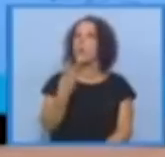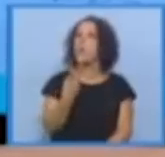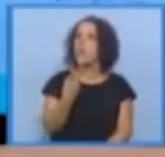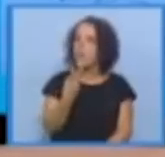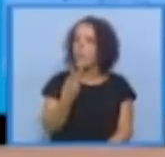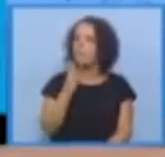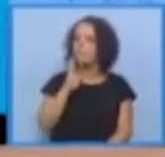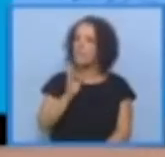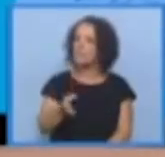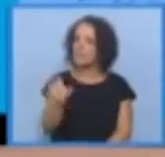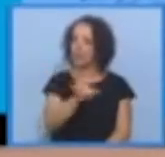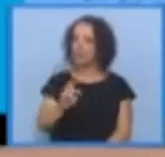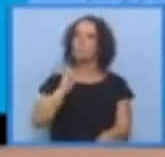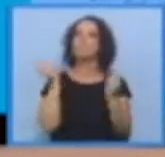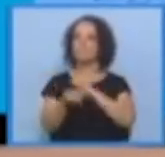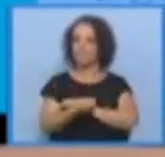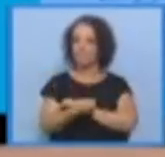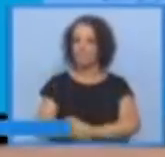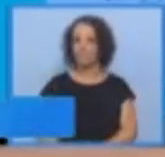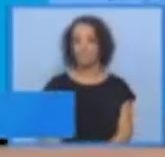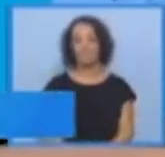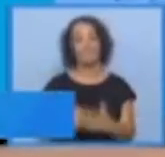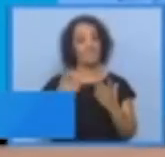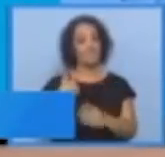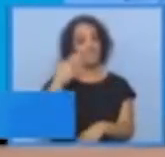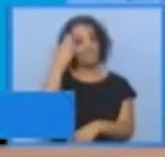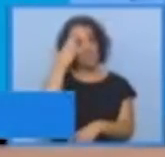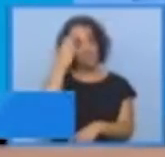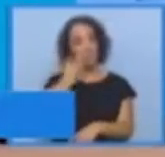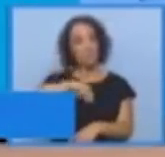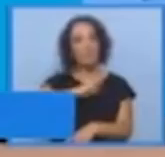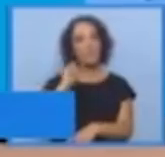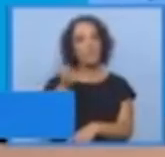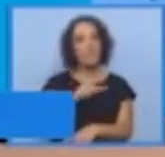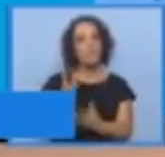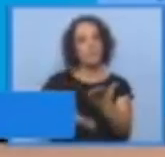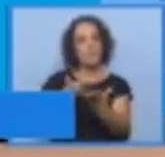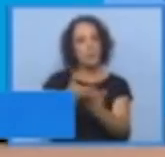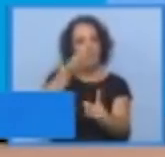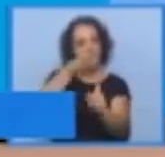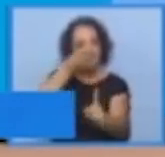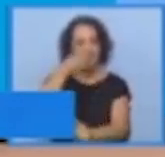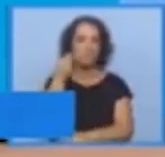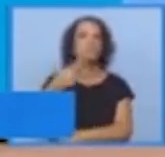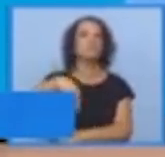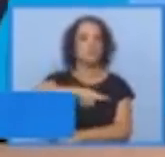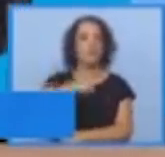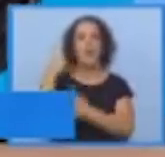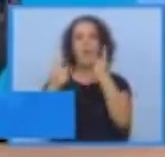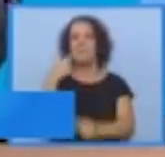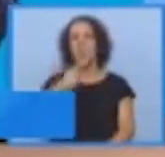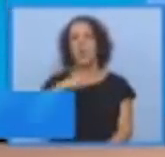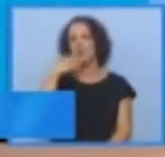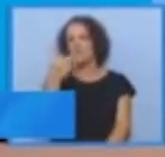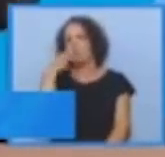propõe ter uma atitude diferente? Eu acho que temos que fazer propostas concretas aos jovens. Nos anos 60 também diziam os jovens não